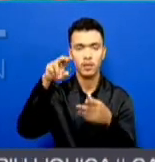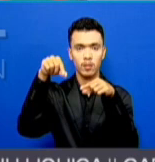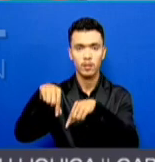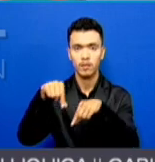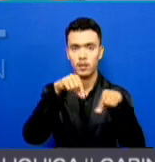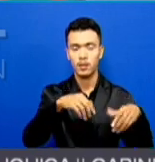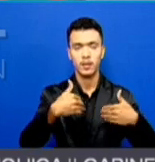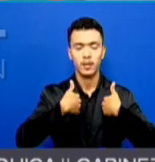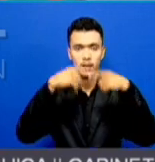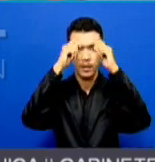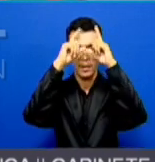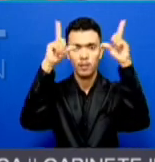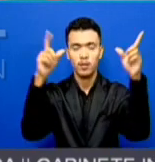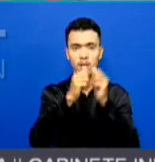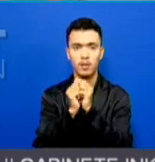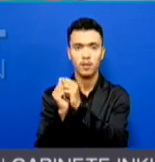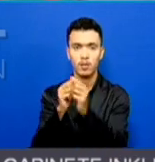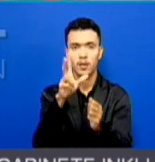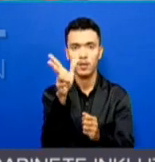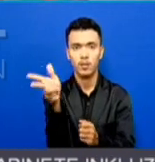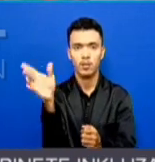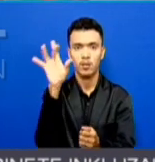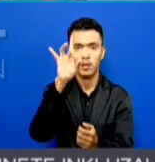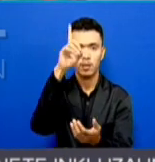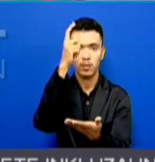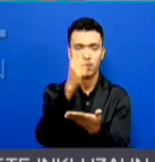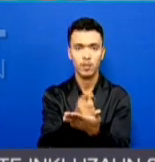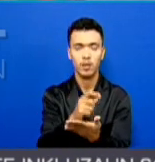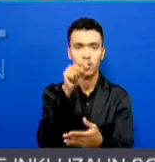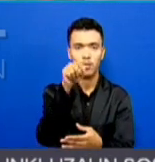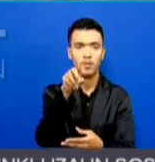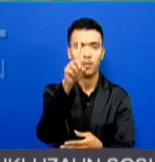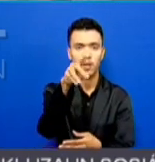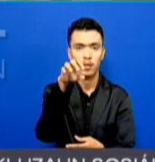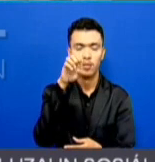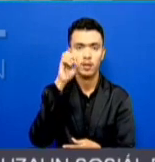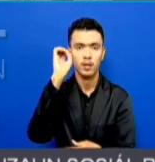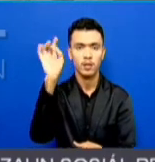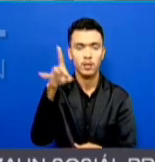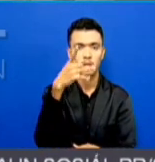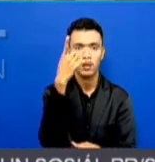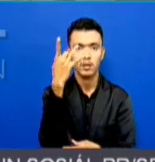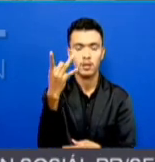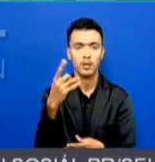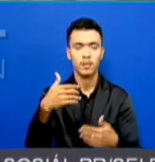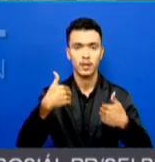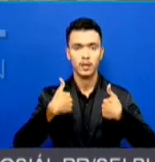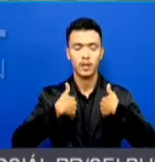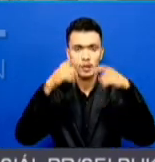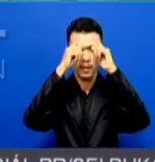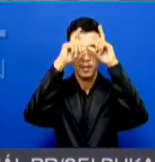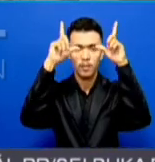e Timor-Leste, hamutu crihuntolo nulo resingualo, ponto atusida, sanulo resingualo, ma que existe